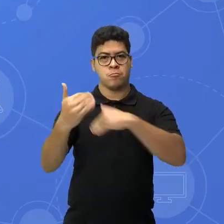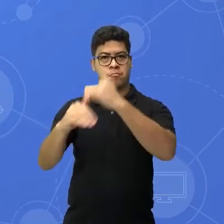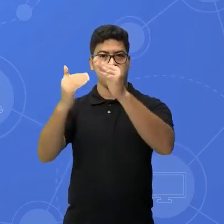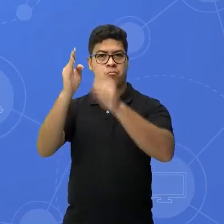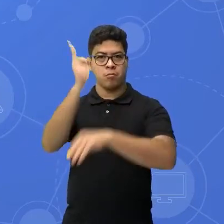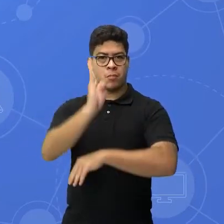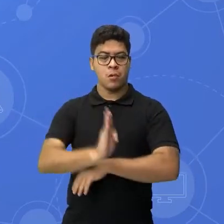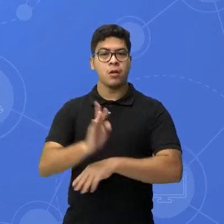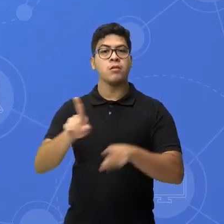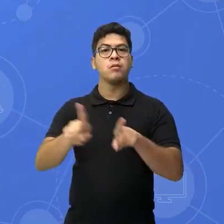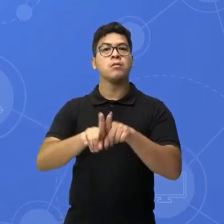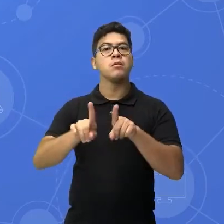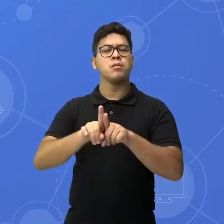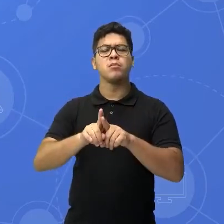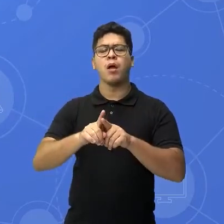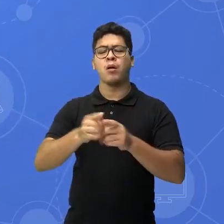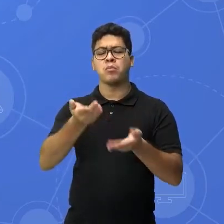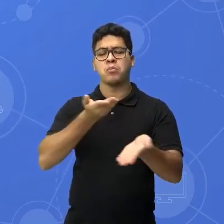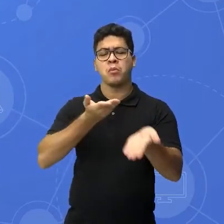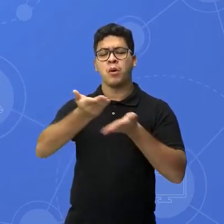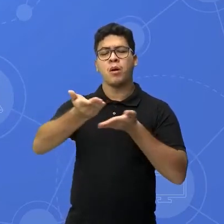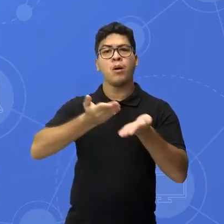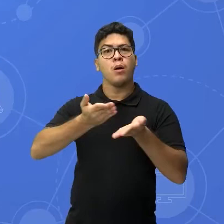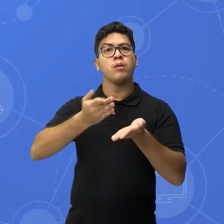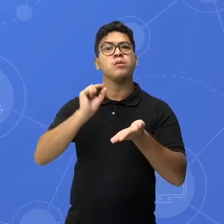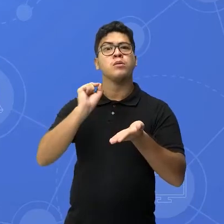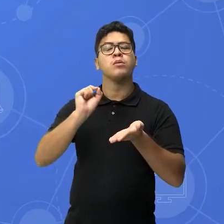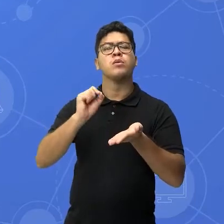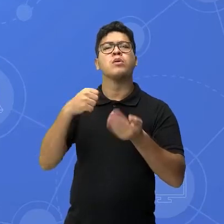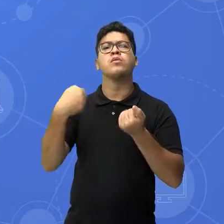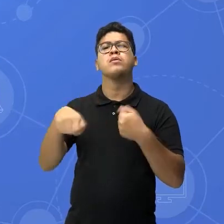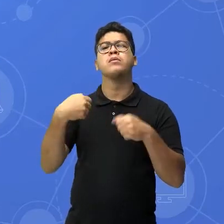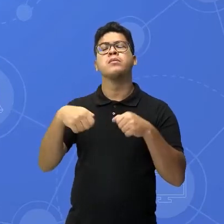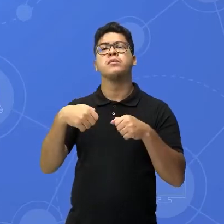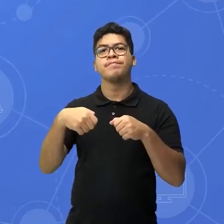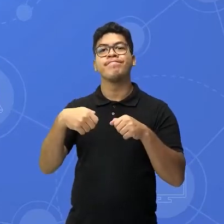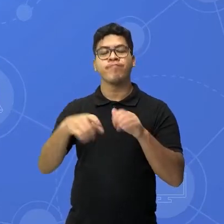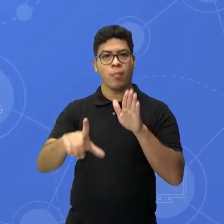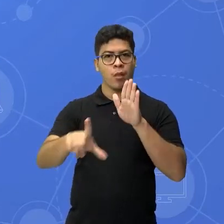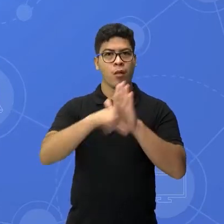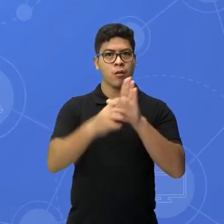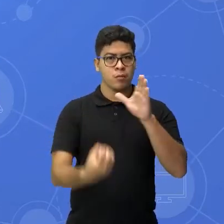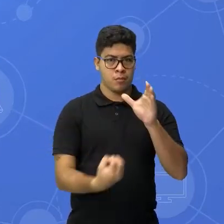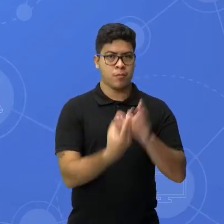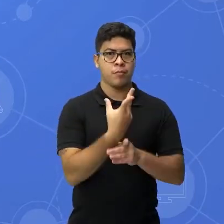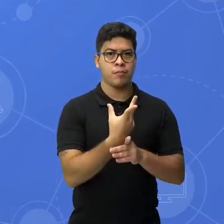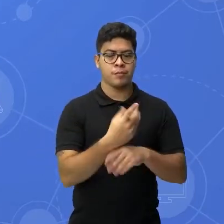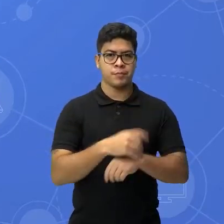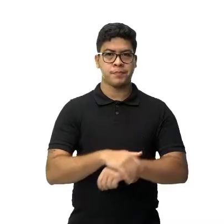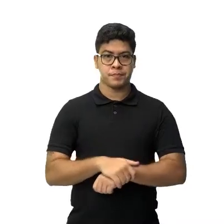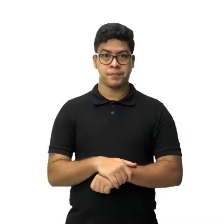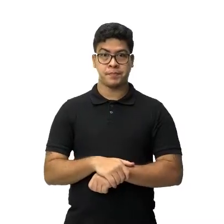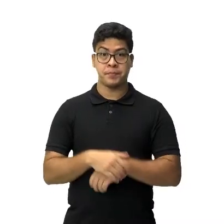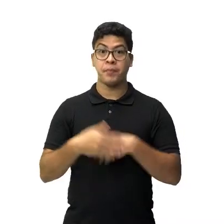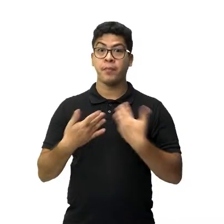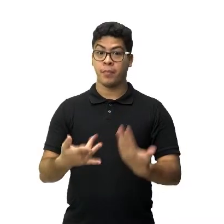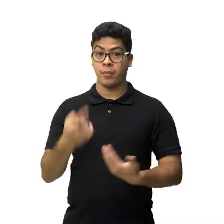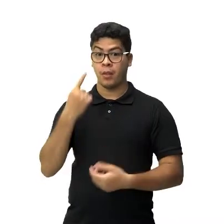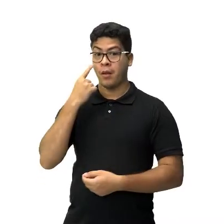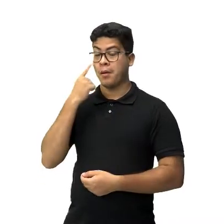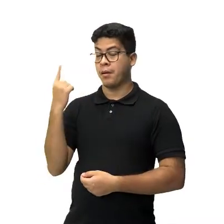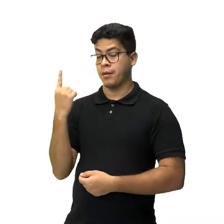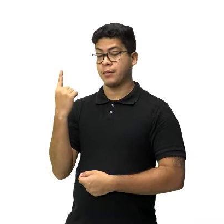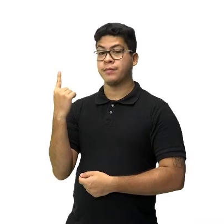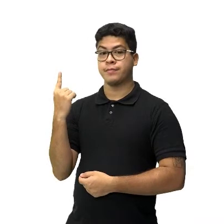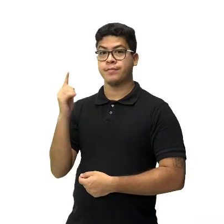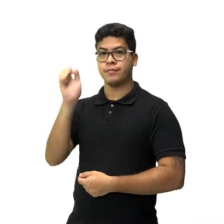também de discussão das políticas públicas que venham de encontro às suas necessidades. Tá? Então aí nós vemos aí uma imagem do Estatuto, é uma lei